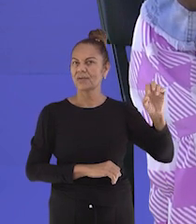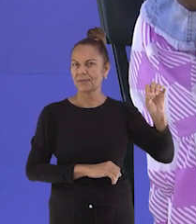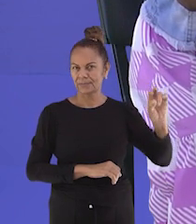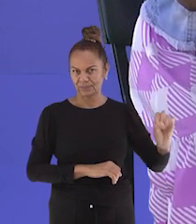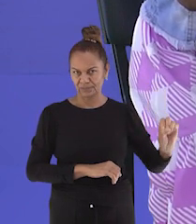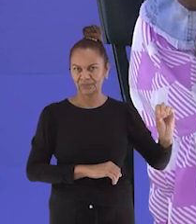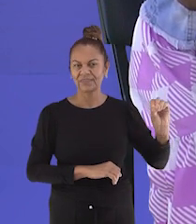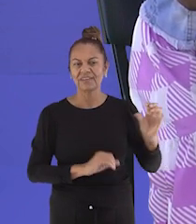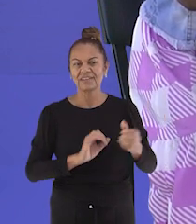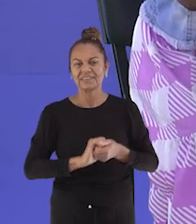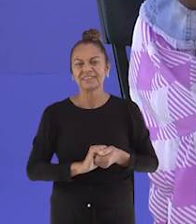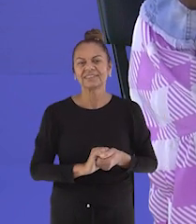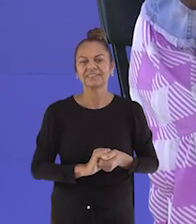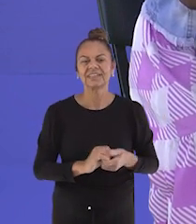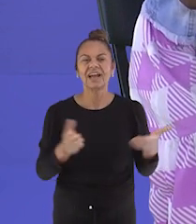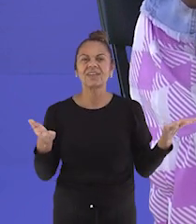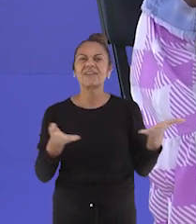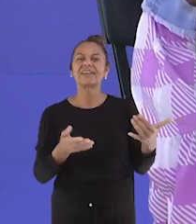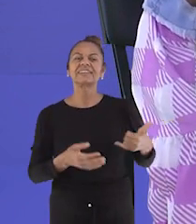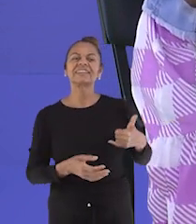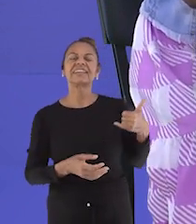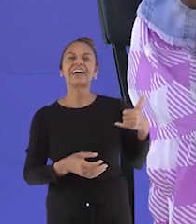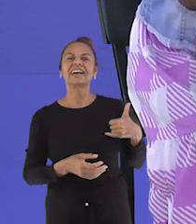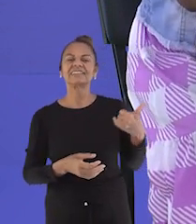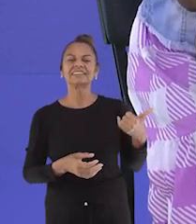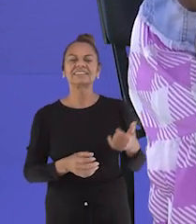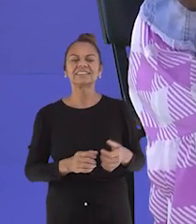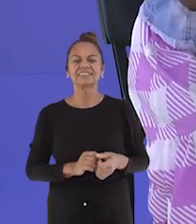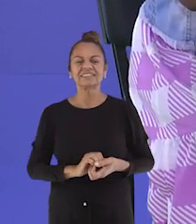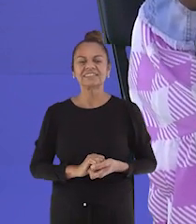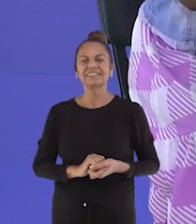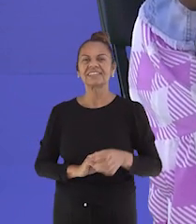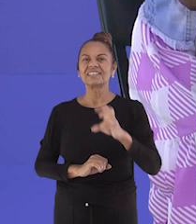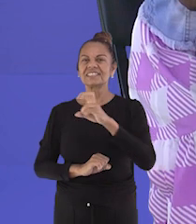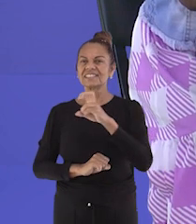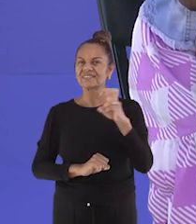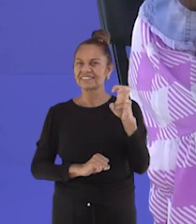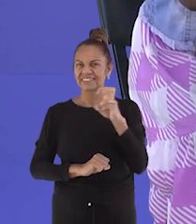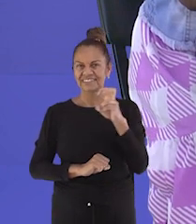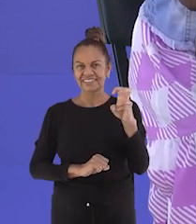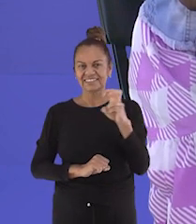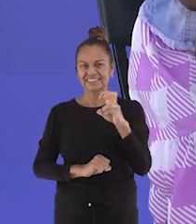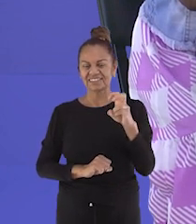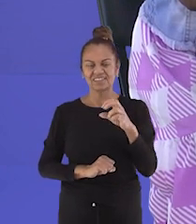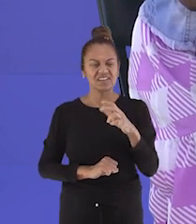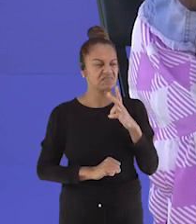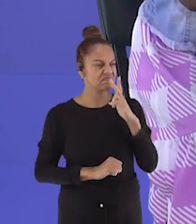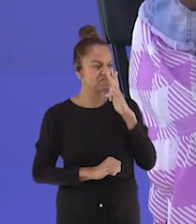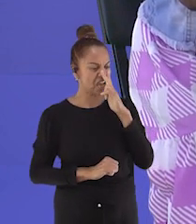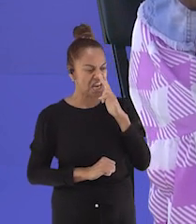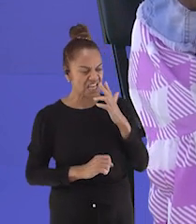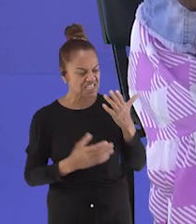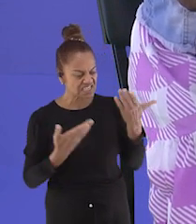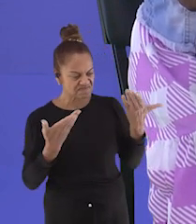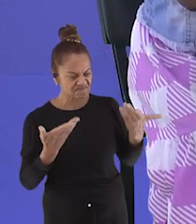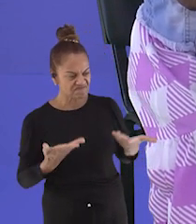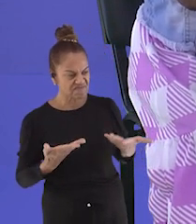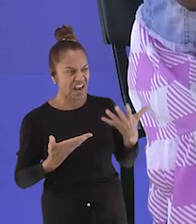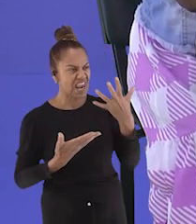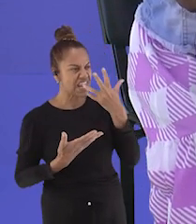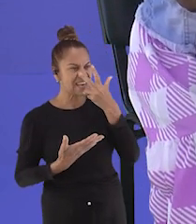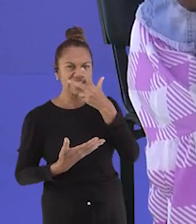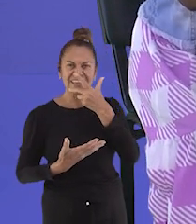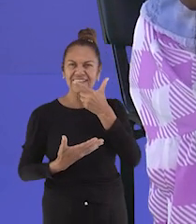Queremos saber agora qual é a sua idade. Eu tenho 55 anos. Não parece. Tá